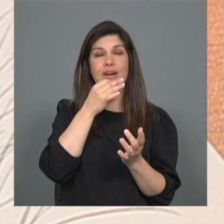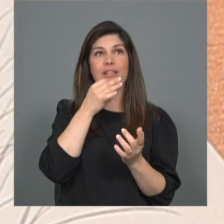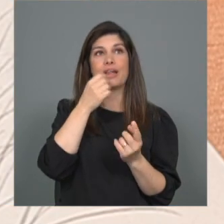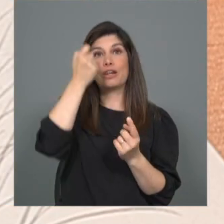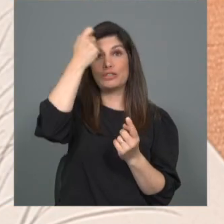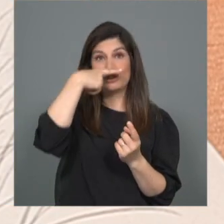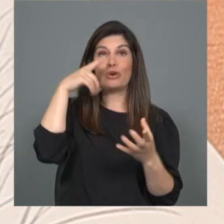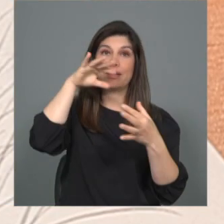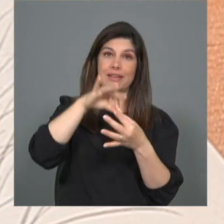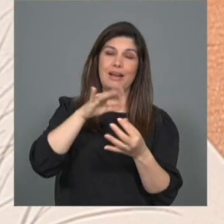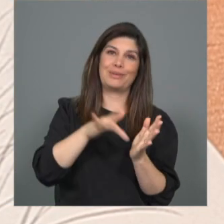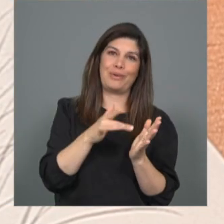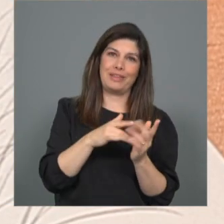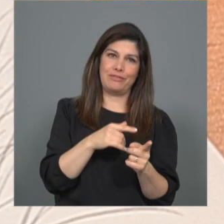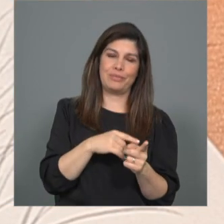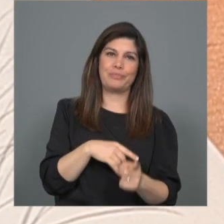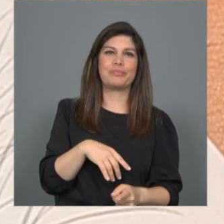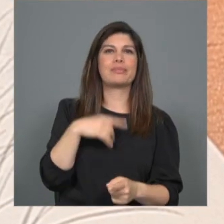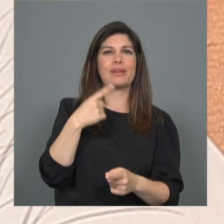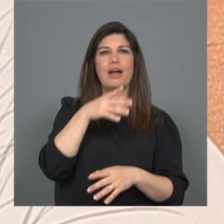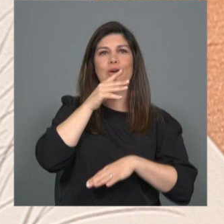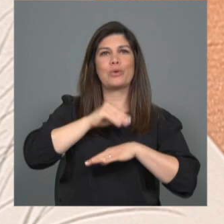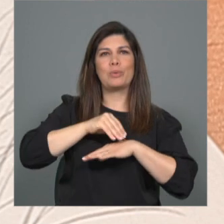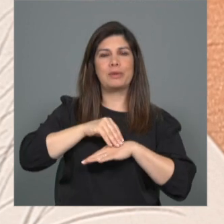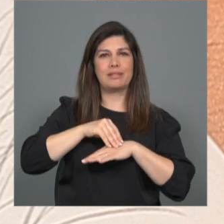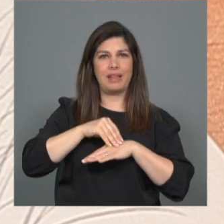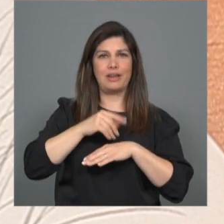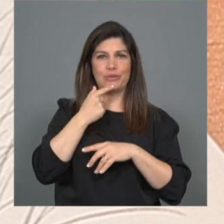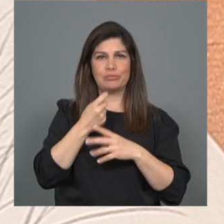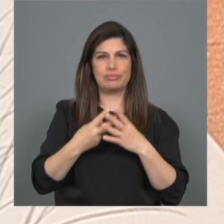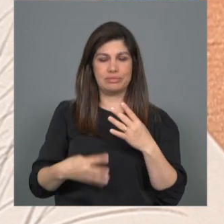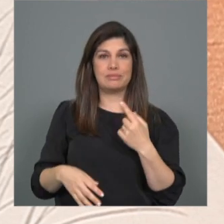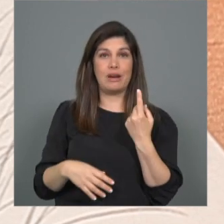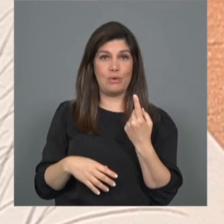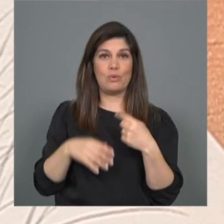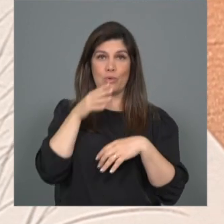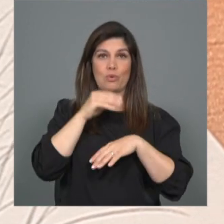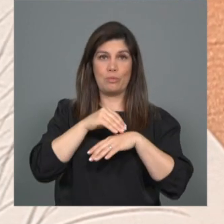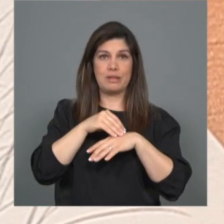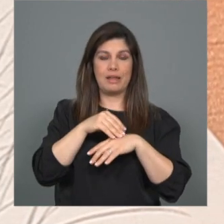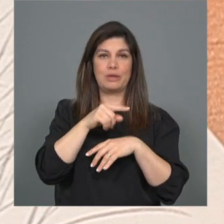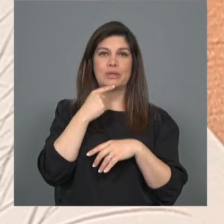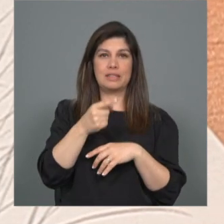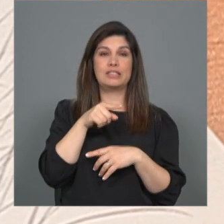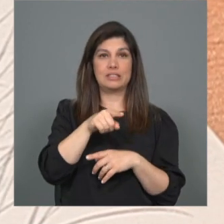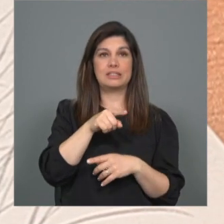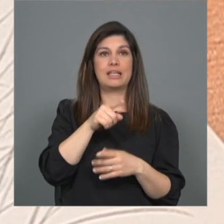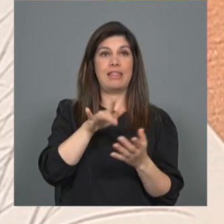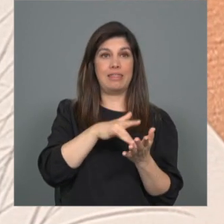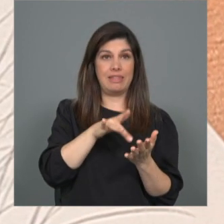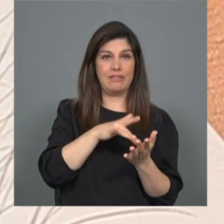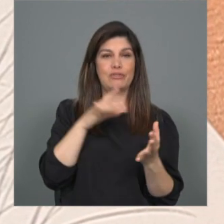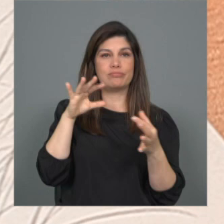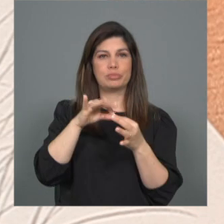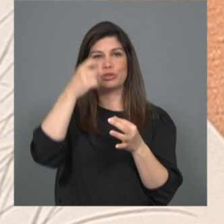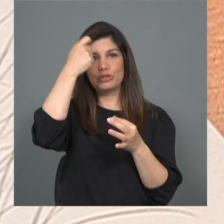aqui muitos comentários, há um de 3 linhas aqui na contracapa que diz assim: este é um livro sobre a história dos livros,